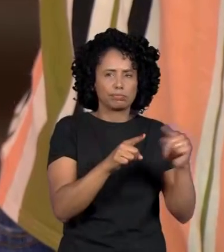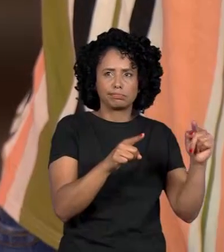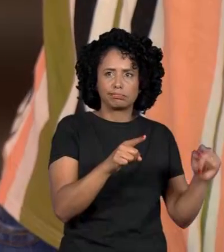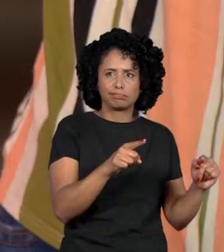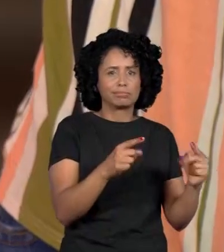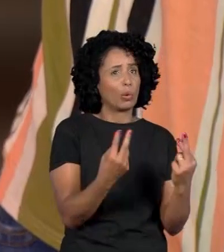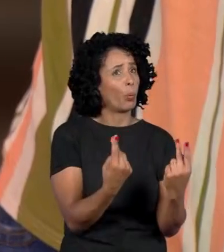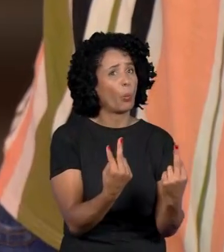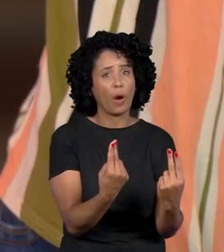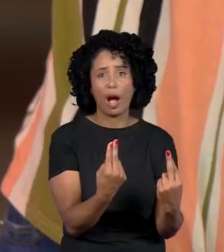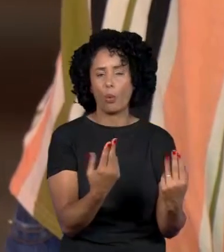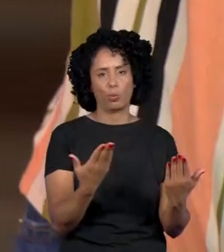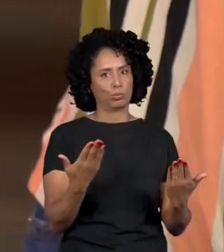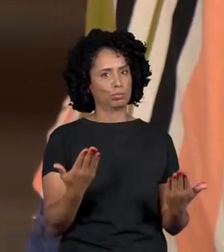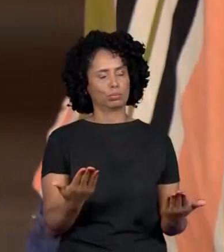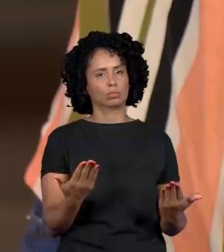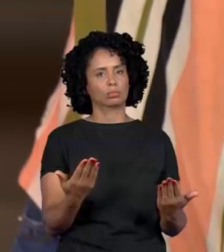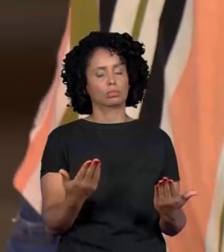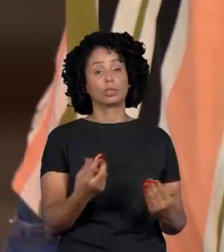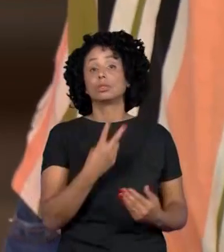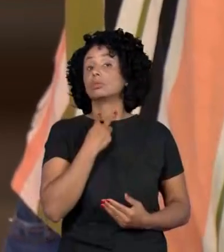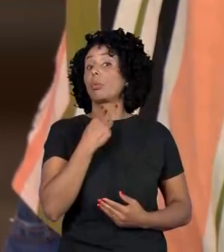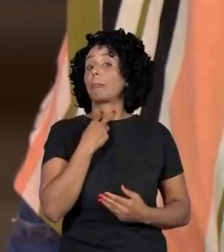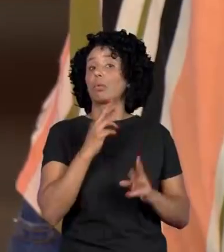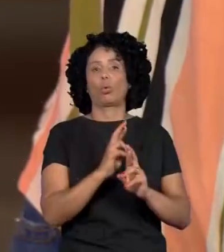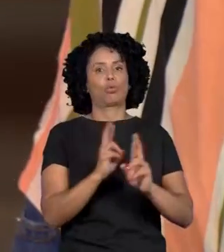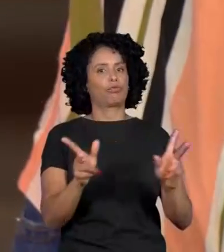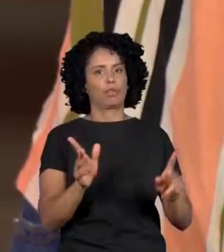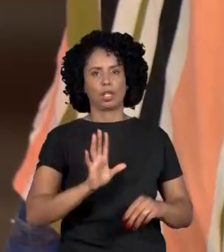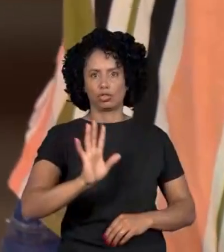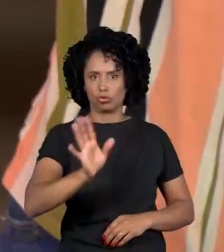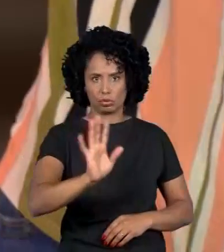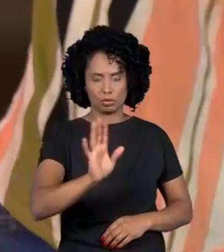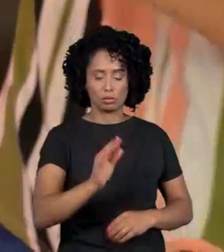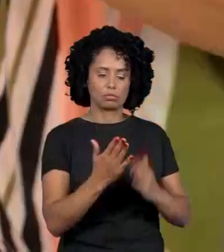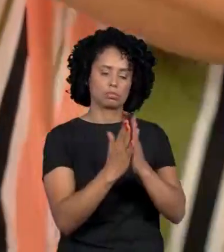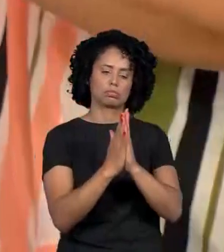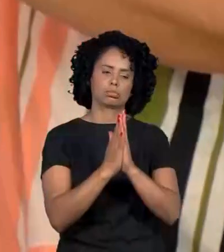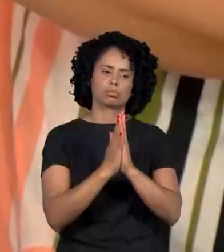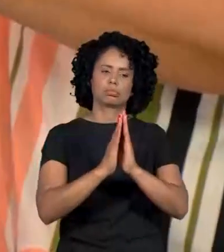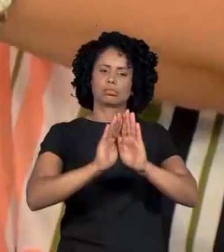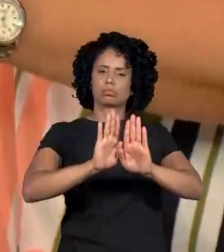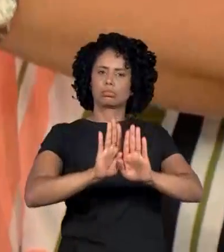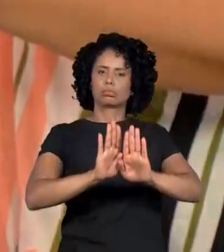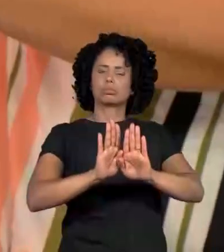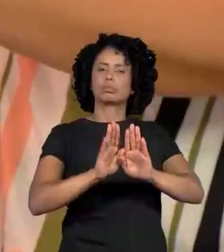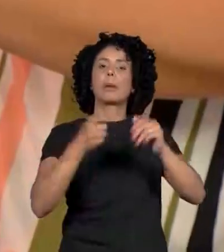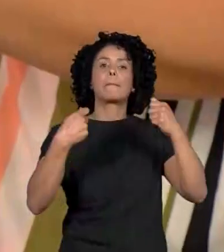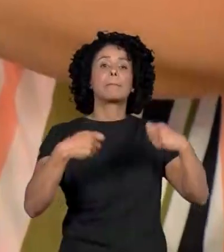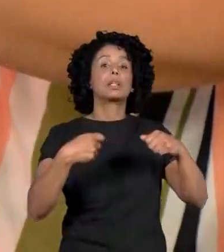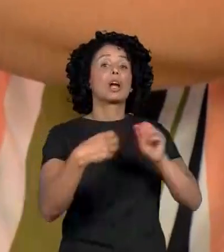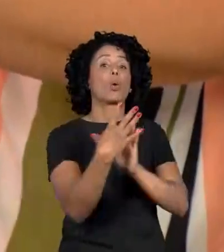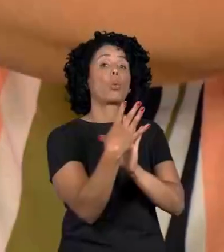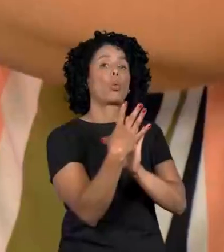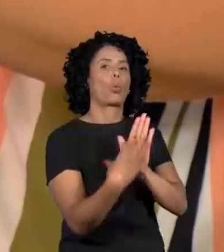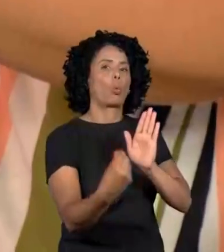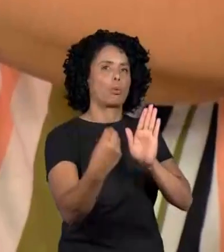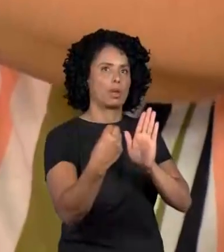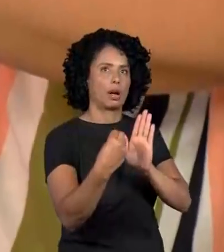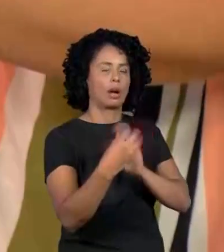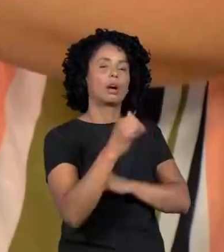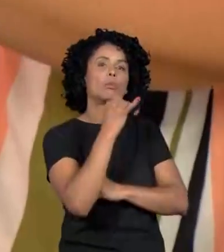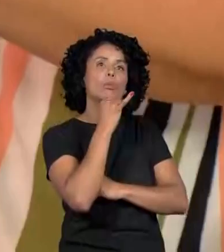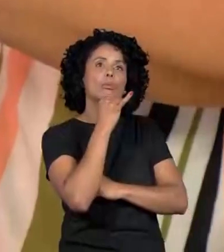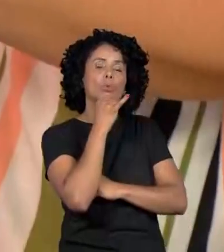outro vértice oposto a ele. Então, aqui nós temos o eixo de simetria, aqui a gente tem